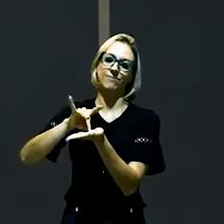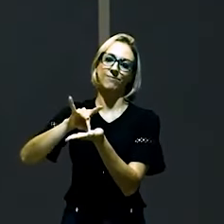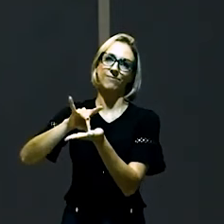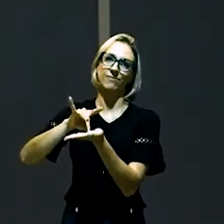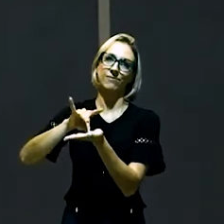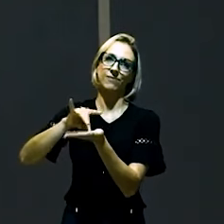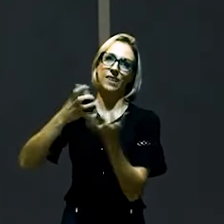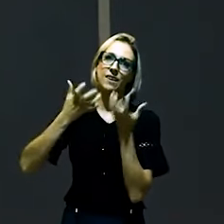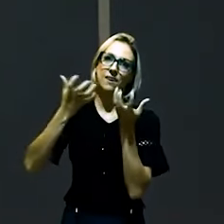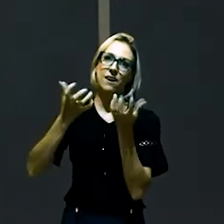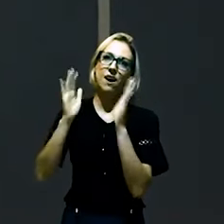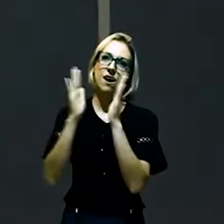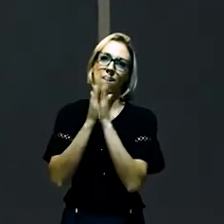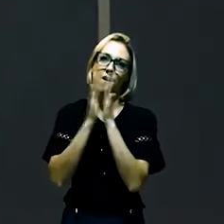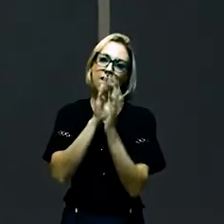Eu quero orar por você.